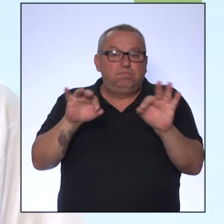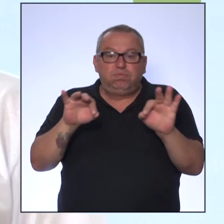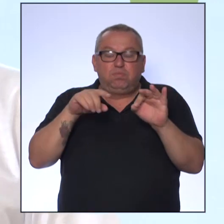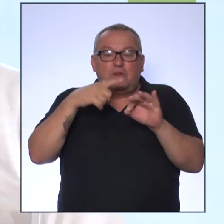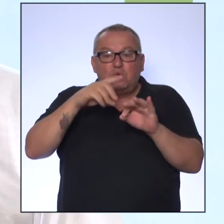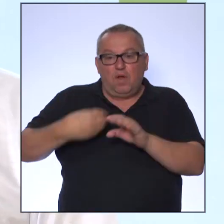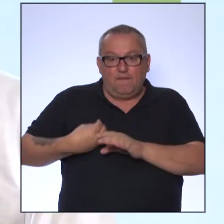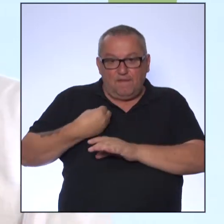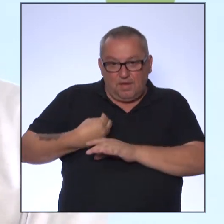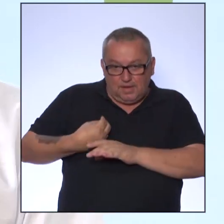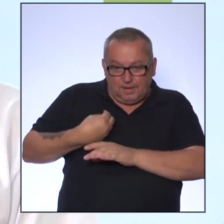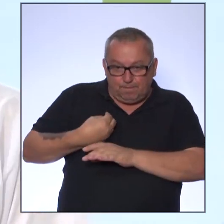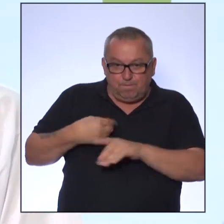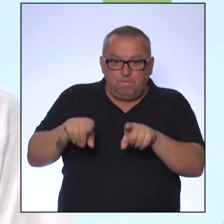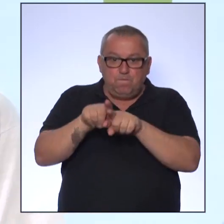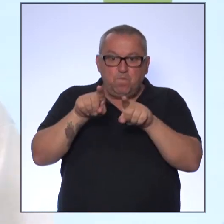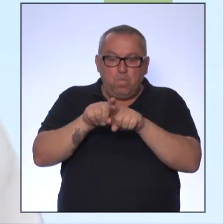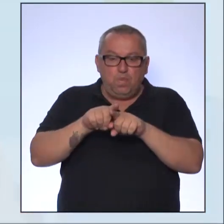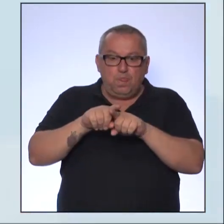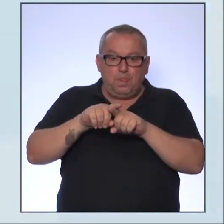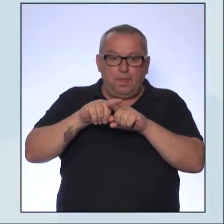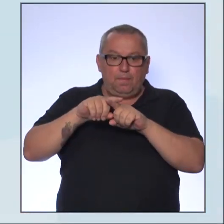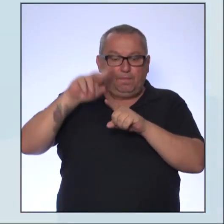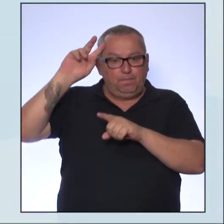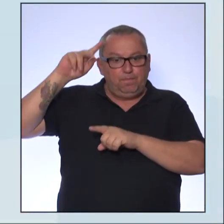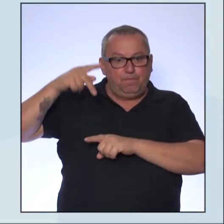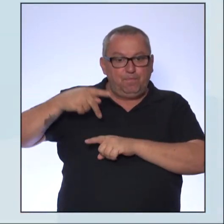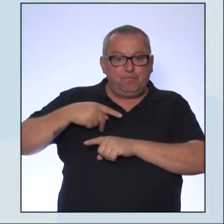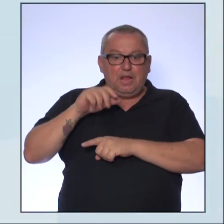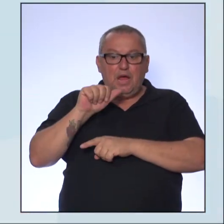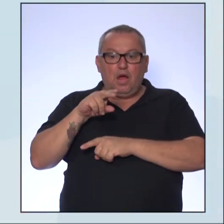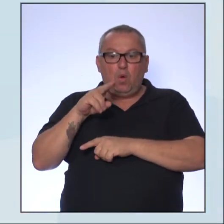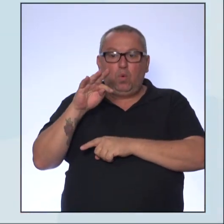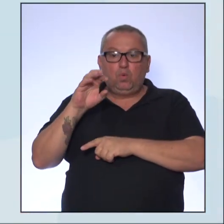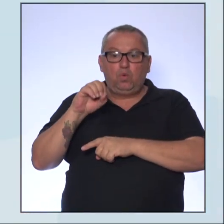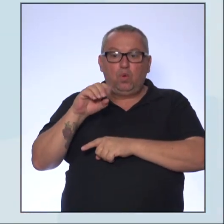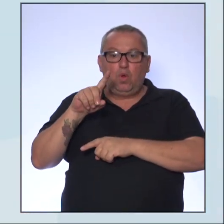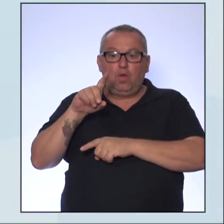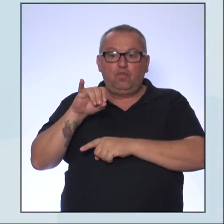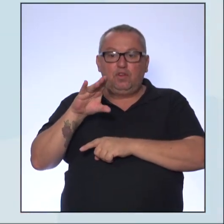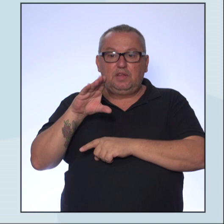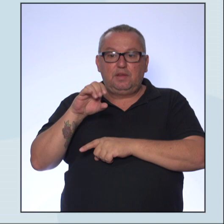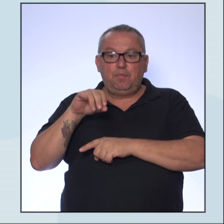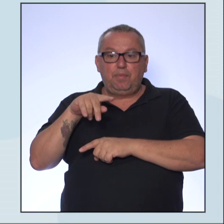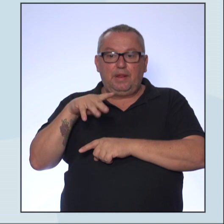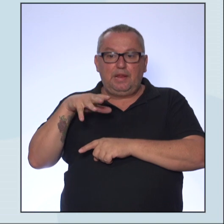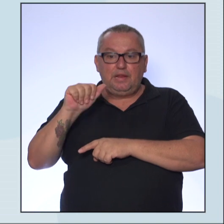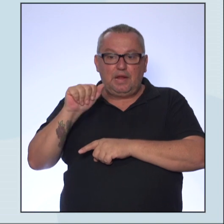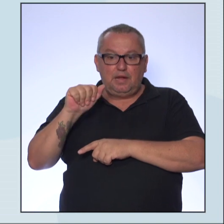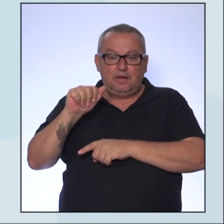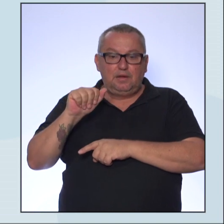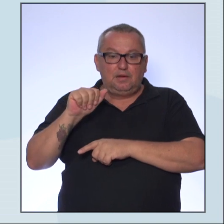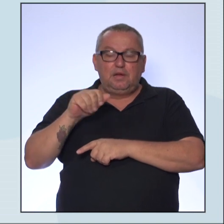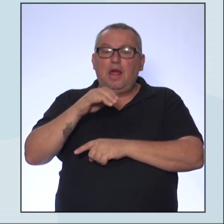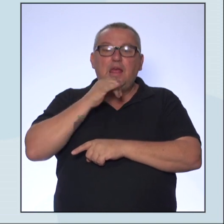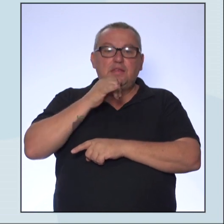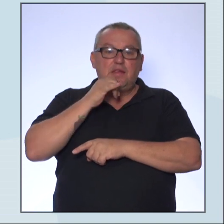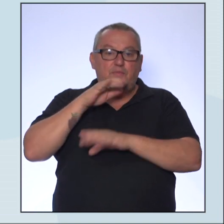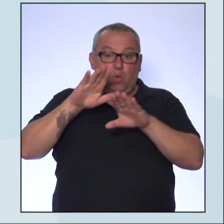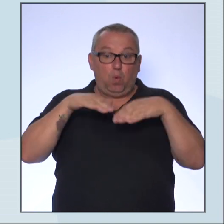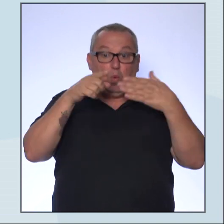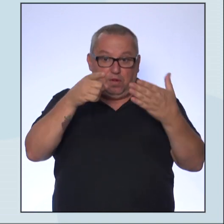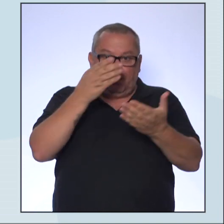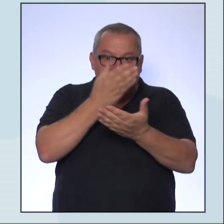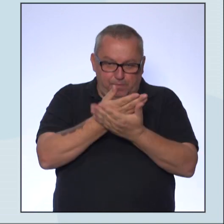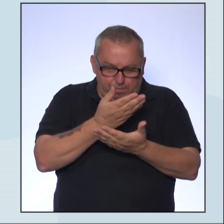suas vivências. E autodisciplina. Autodisciplina é fundamental. Por quê? Quando você vai